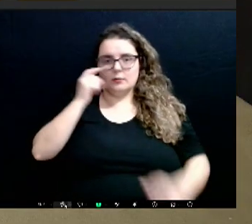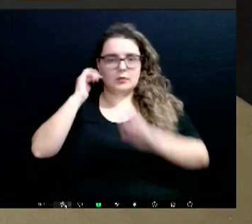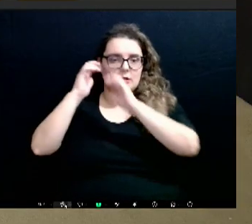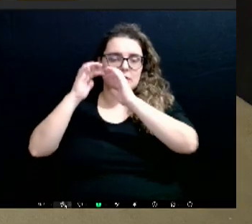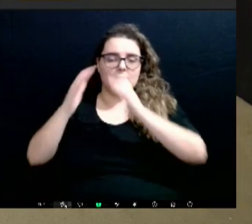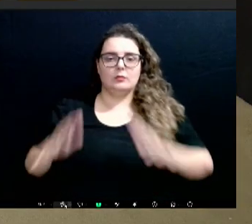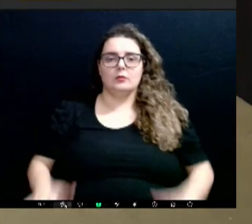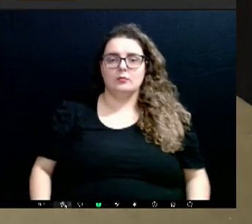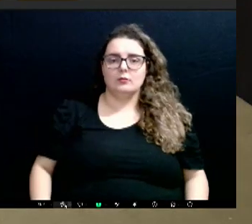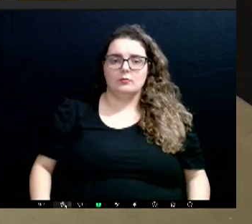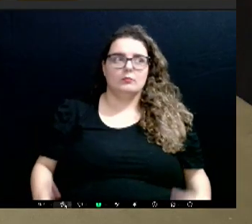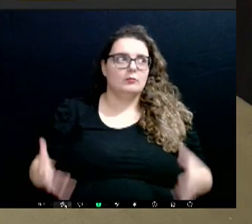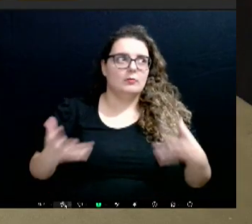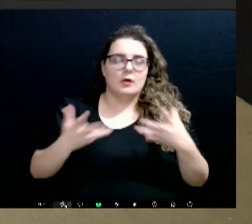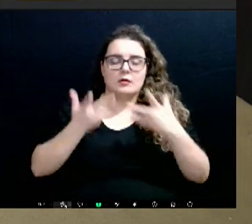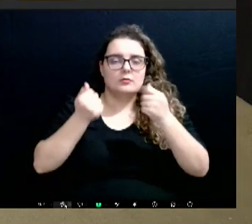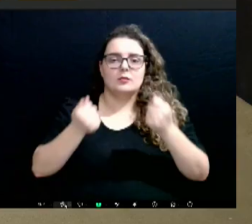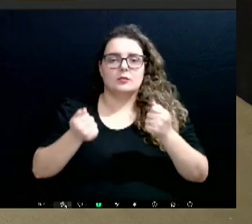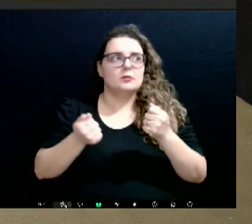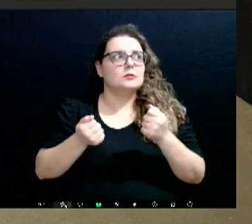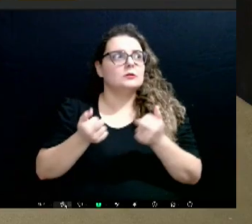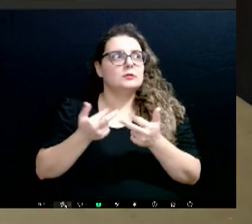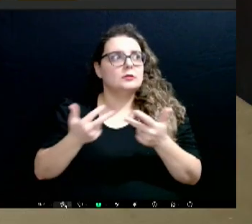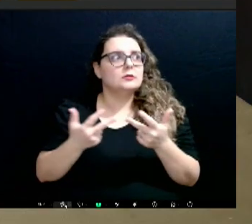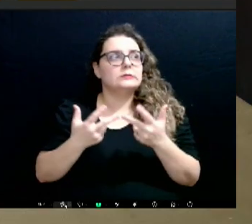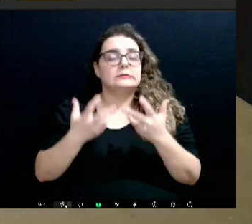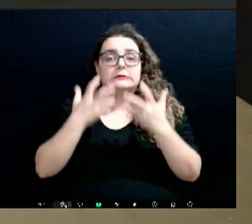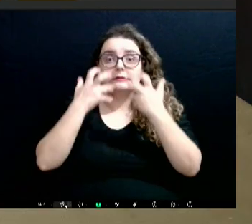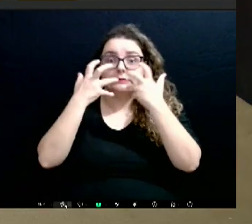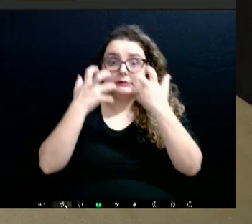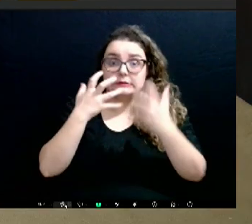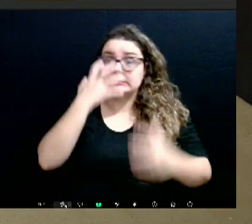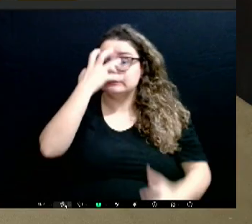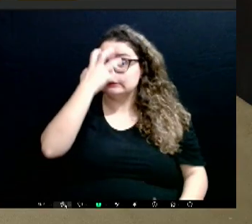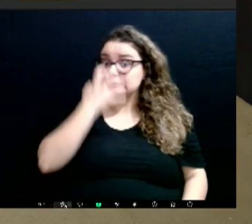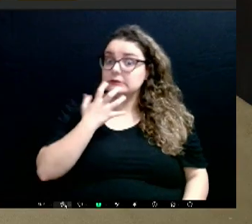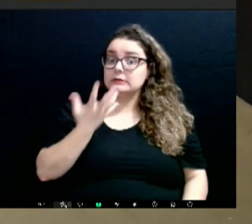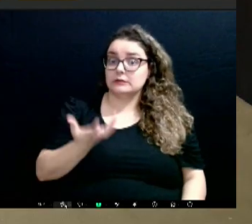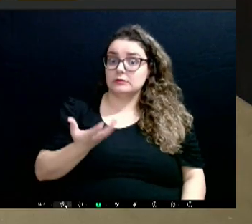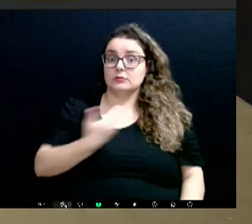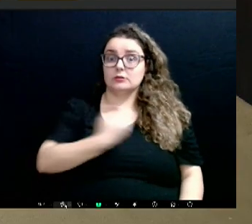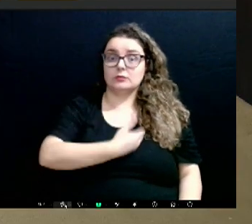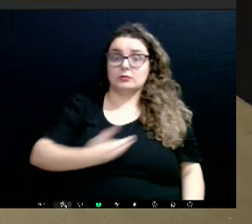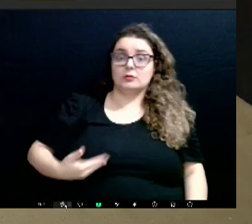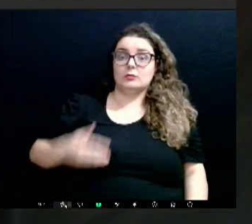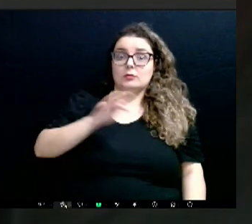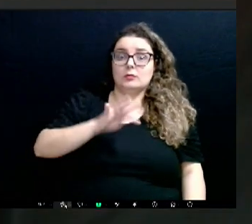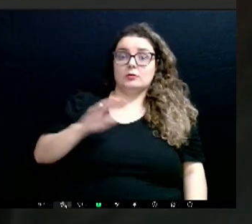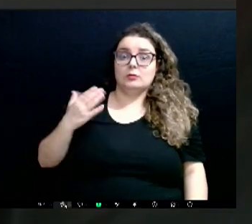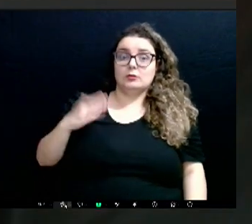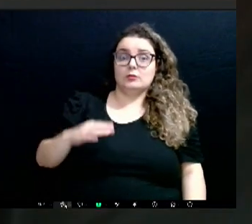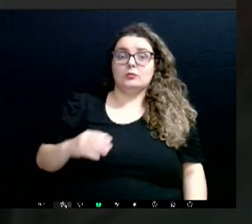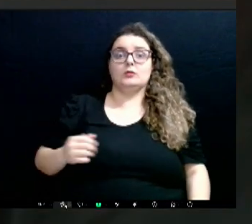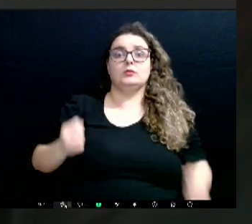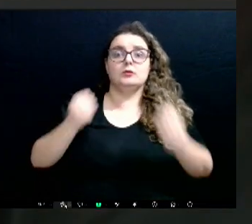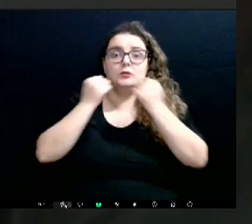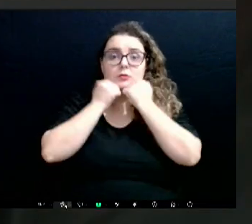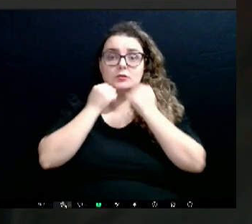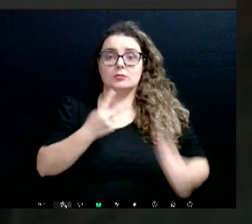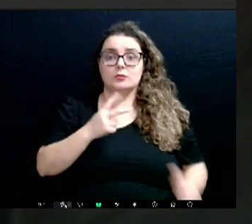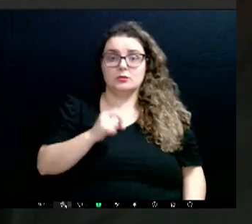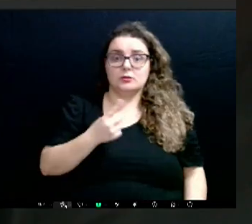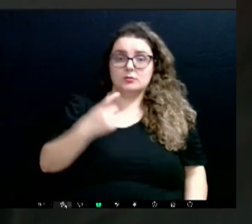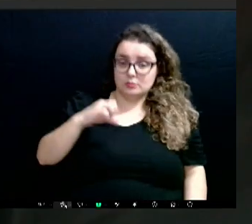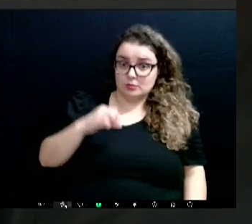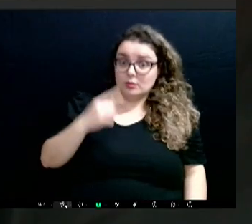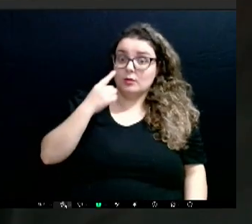magnífico. E o negócio é tão tenso e tão sério que o governo federal lançou em julho de 2019. Olha só desde